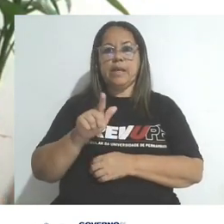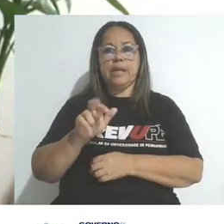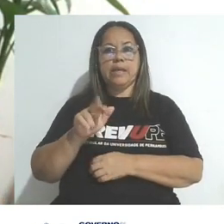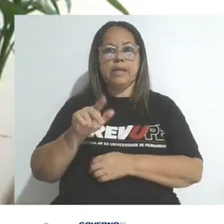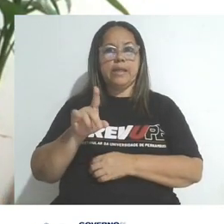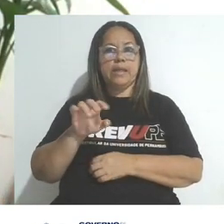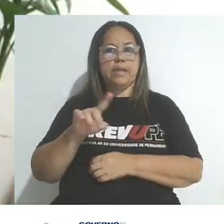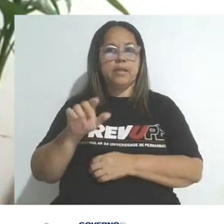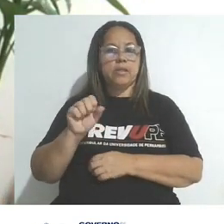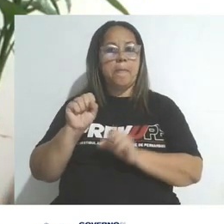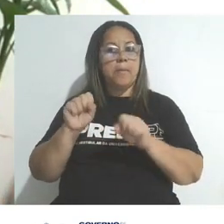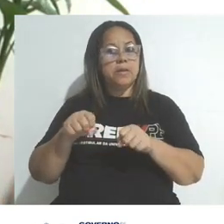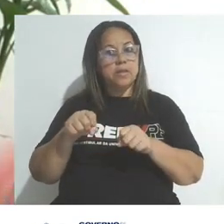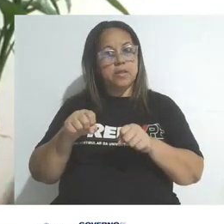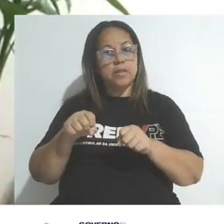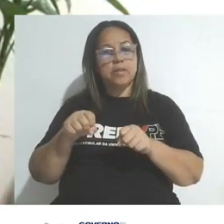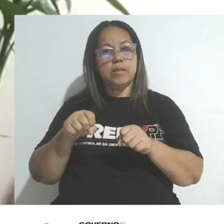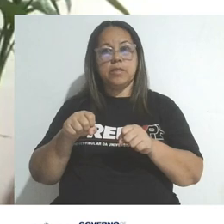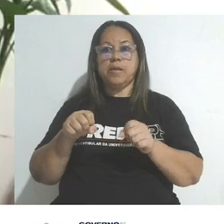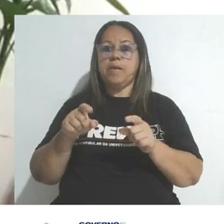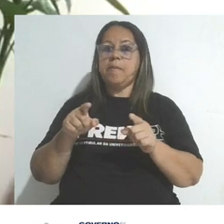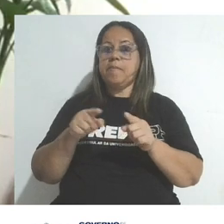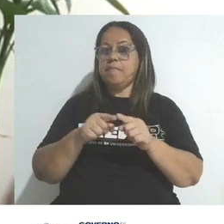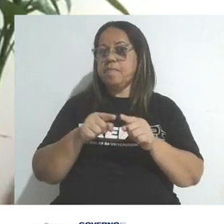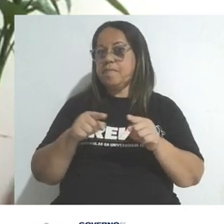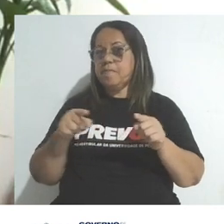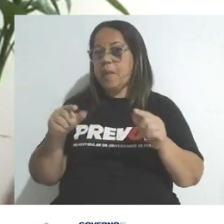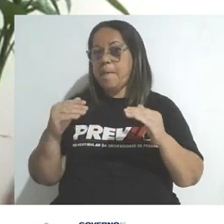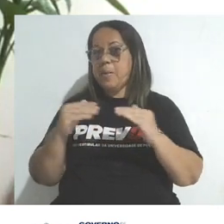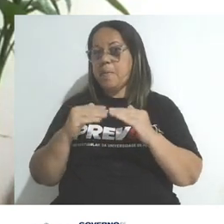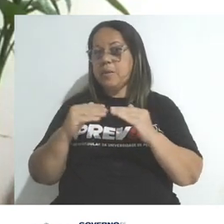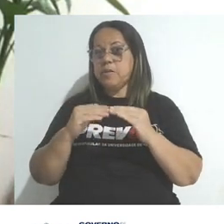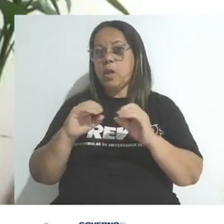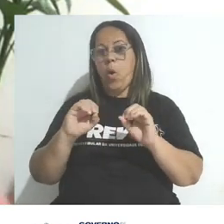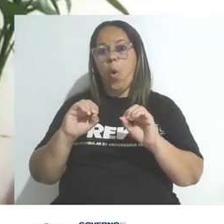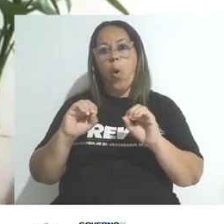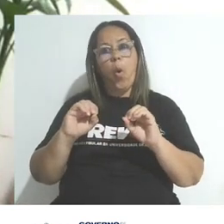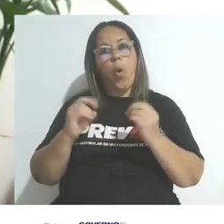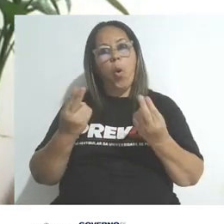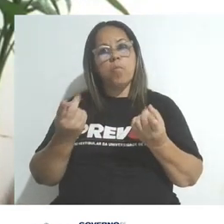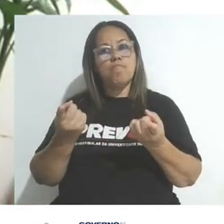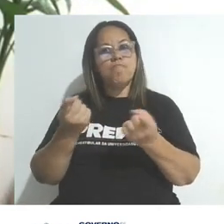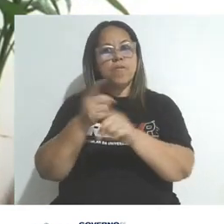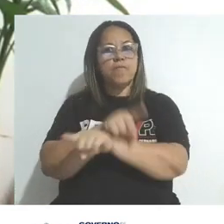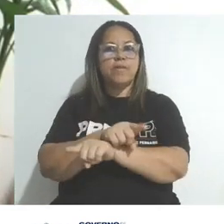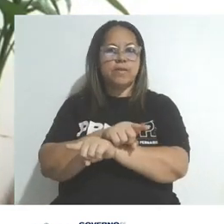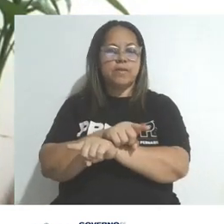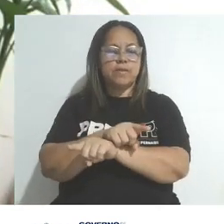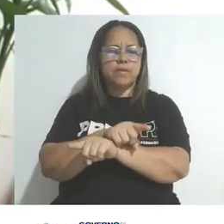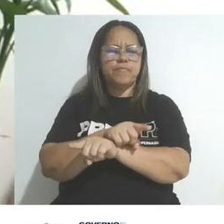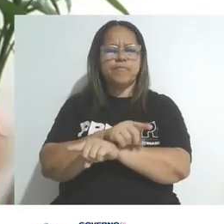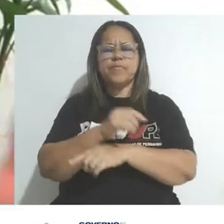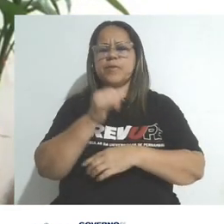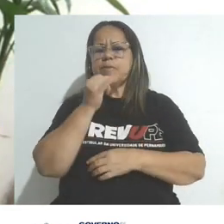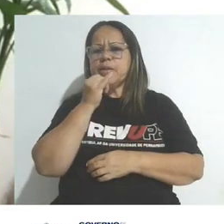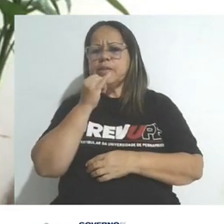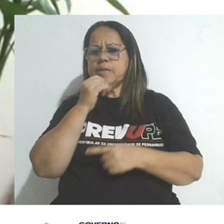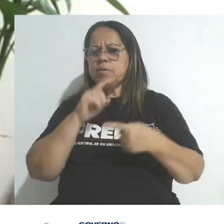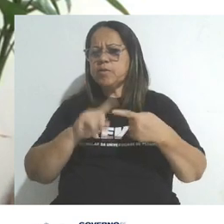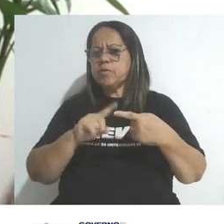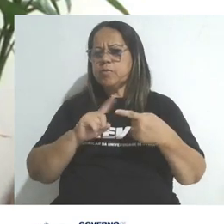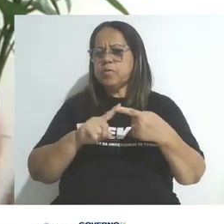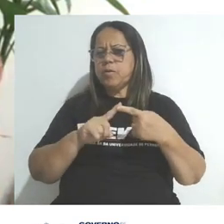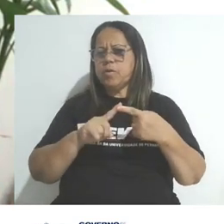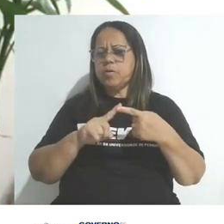ser de forma diretamente proporcional ou inversamente proporcional. Um exemplo de grandeza diretamente proporcional é um exemplo muito